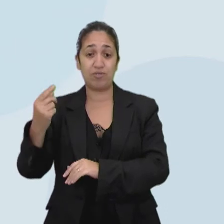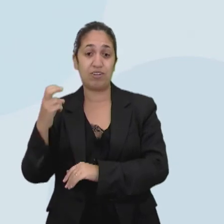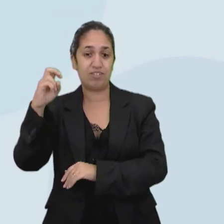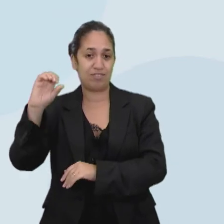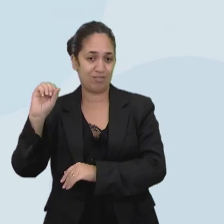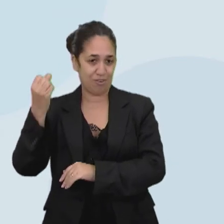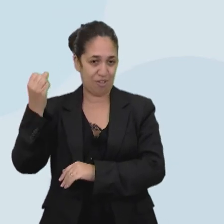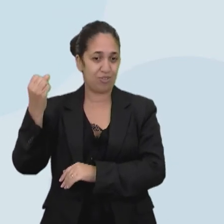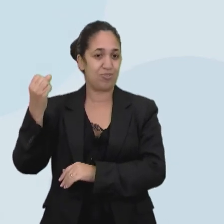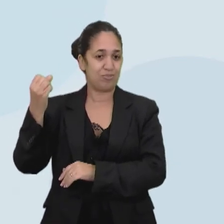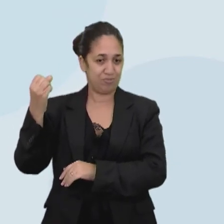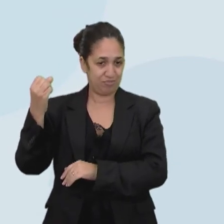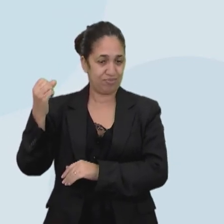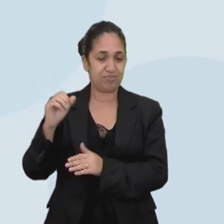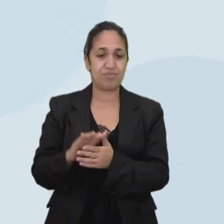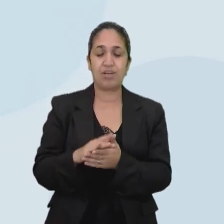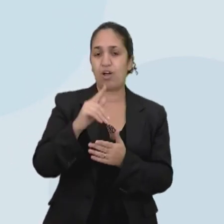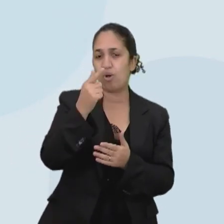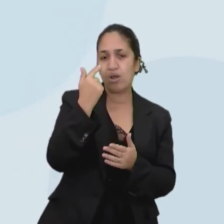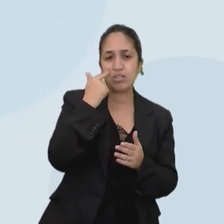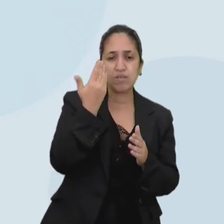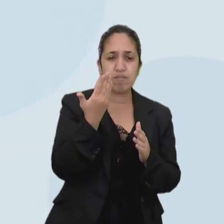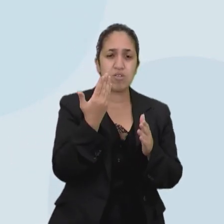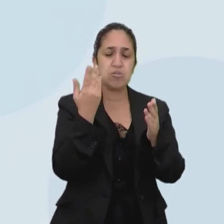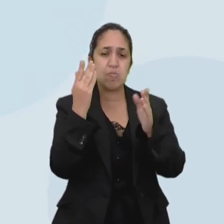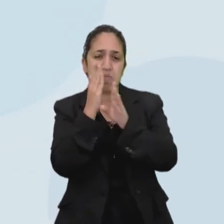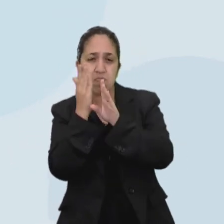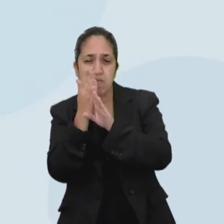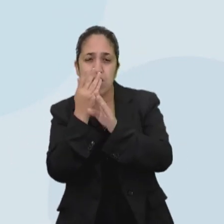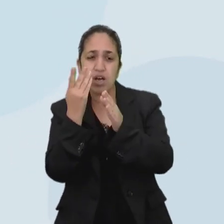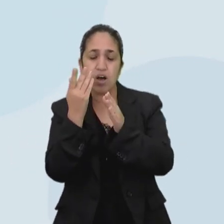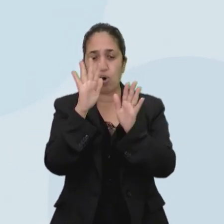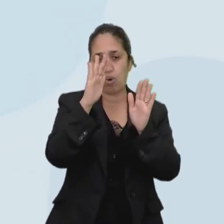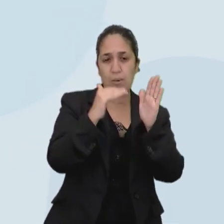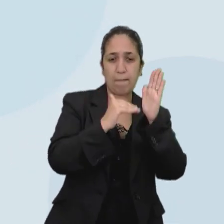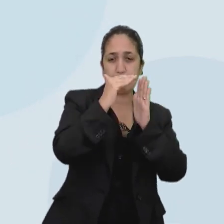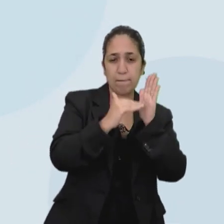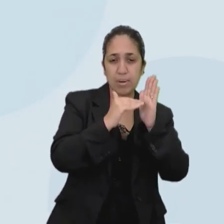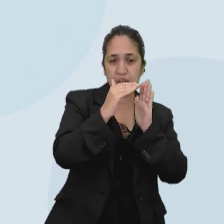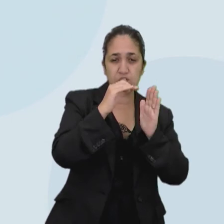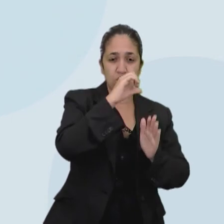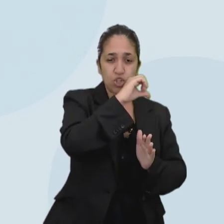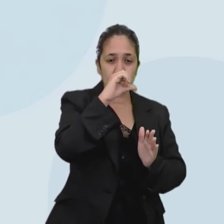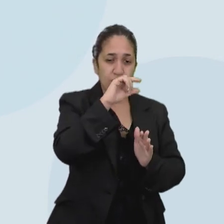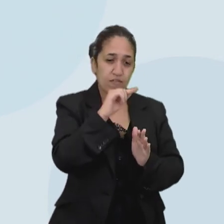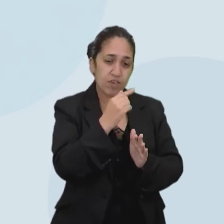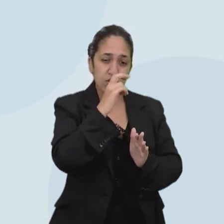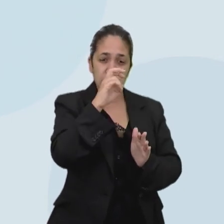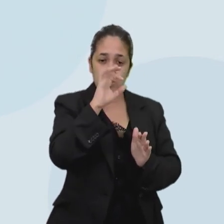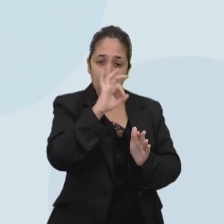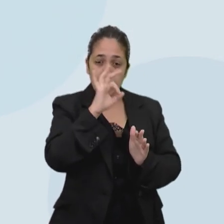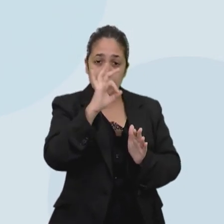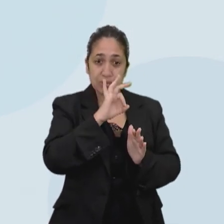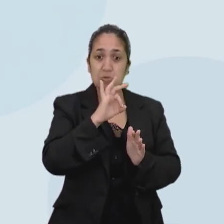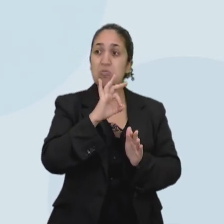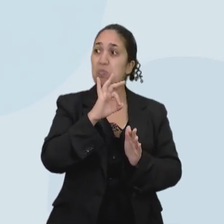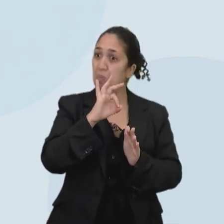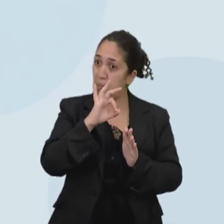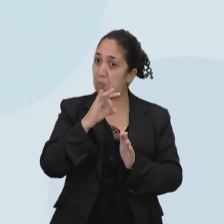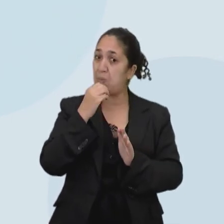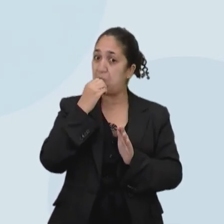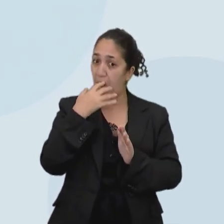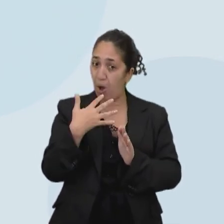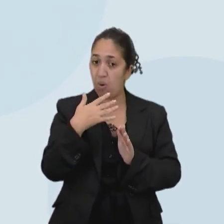2,58%. Se você tem uma margem de erro, aí, um nível de confiança de 99,5%, muito